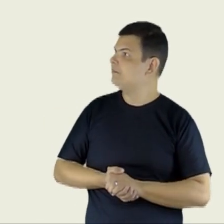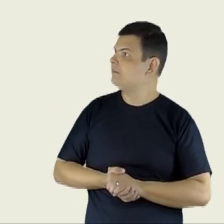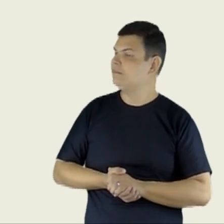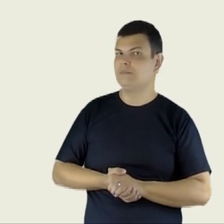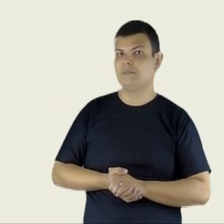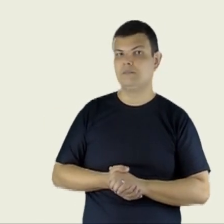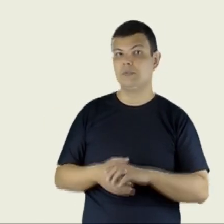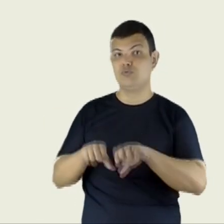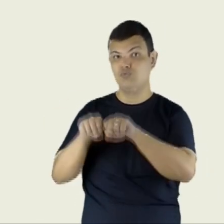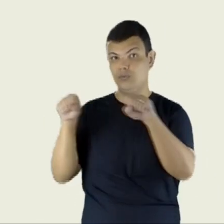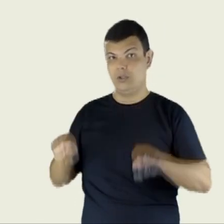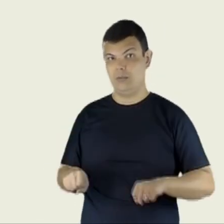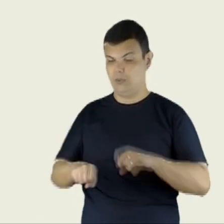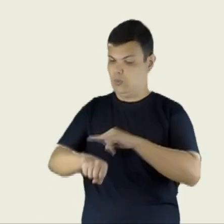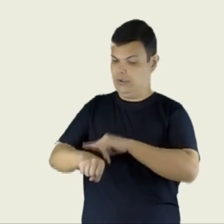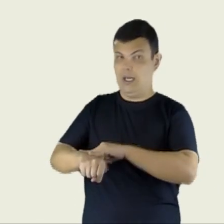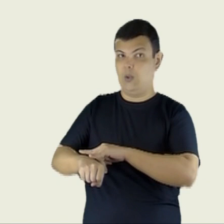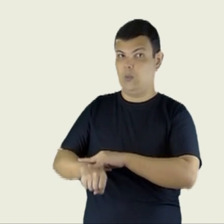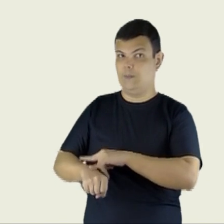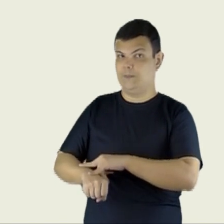Sistema urinário.